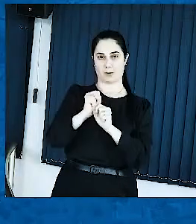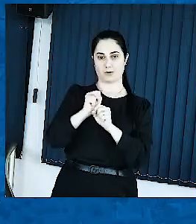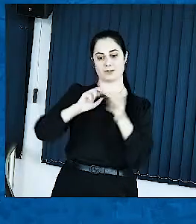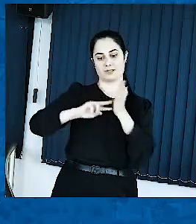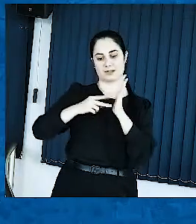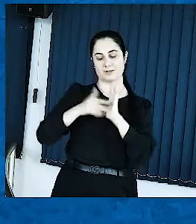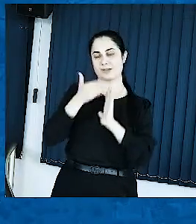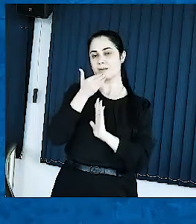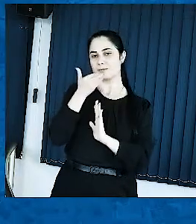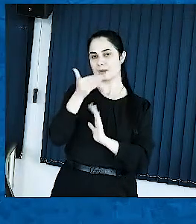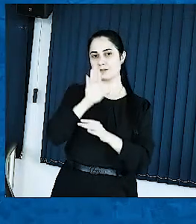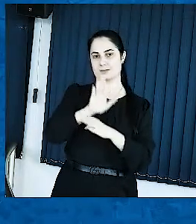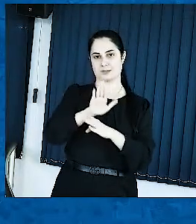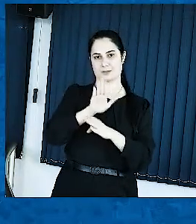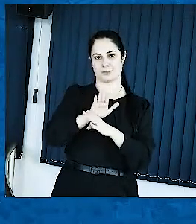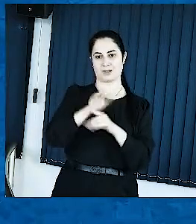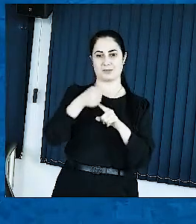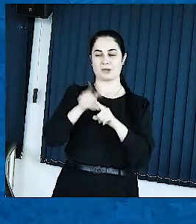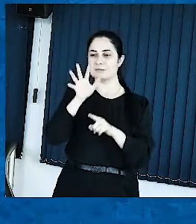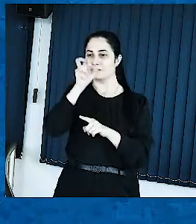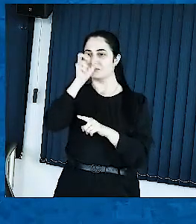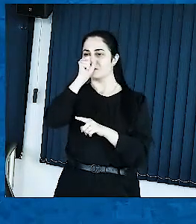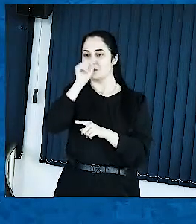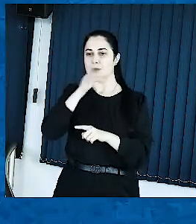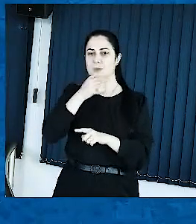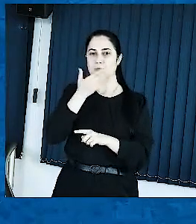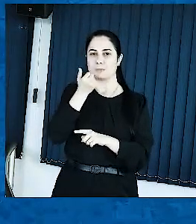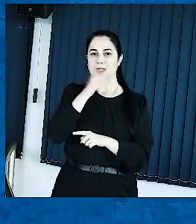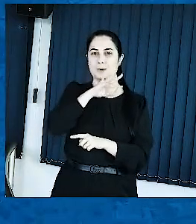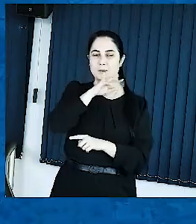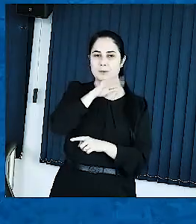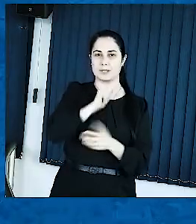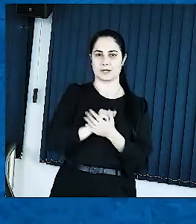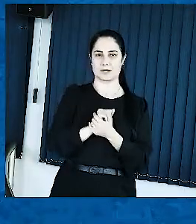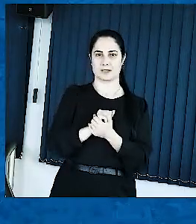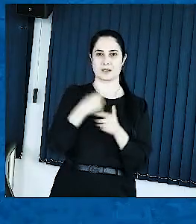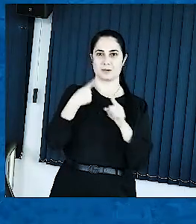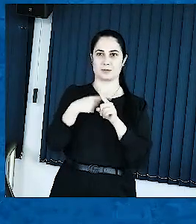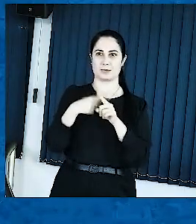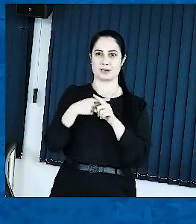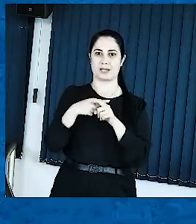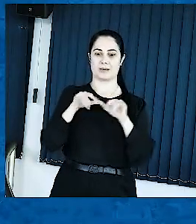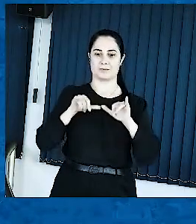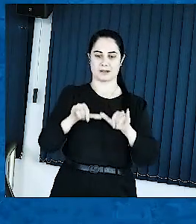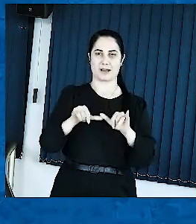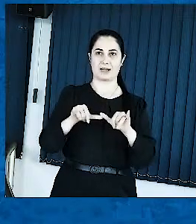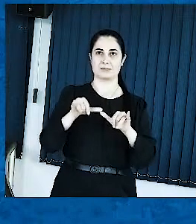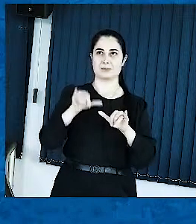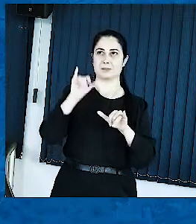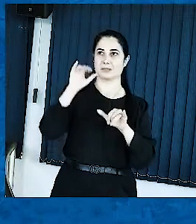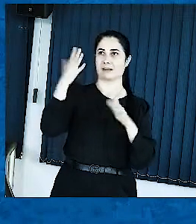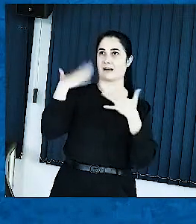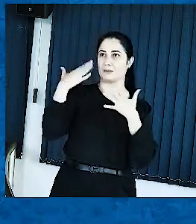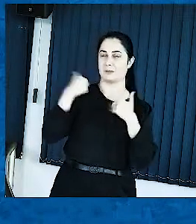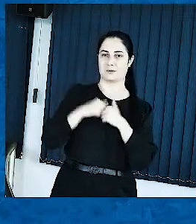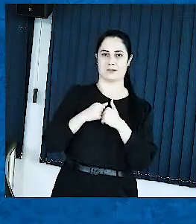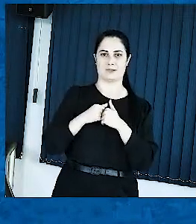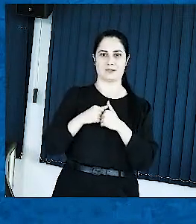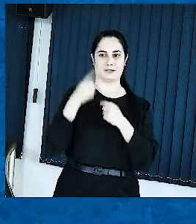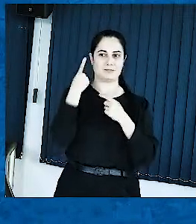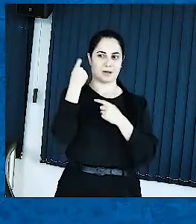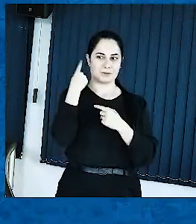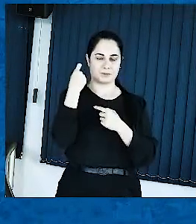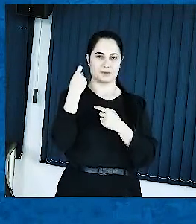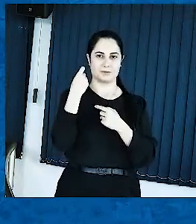pedir ajuda, porque de repente o cheiro da comida está ruim ali, porque de repente a temperatura do mercado está errado, porque de repente tem barulho que